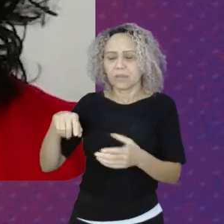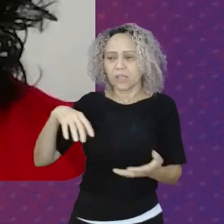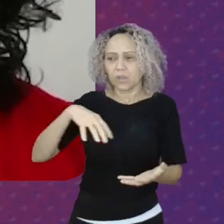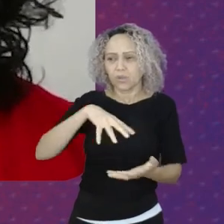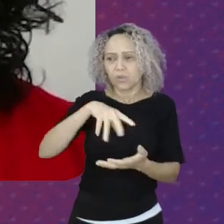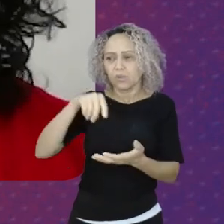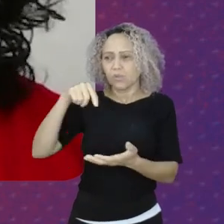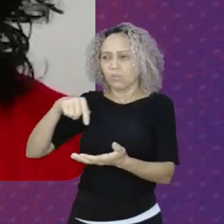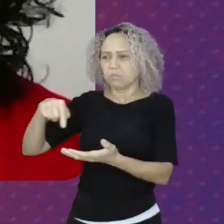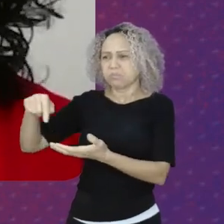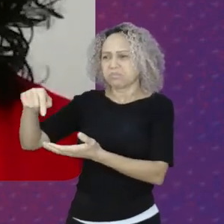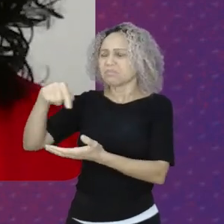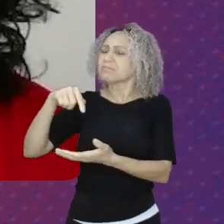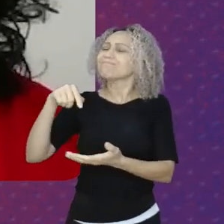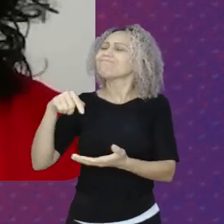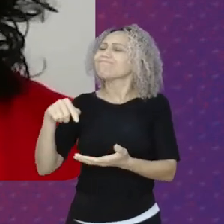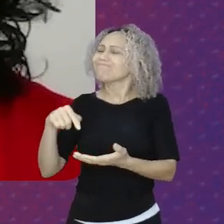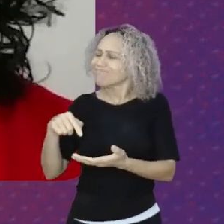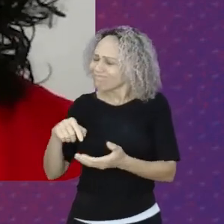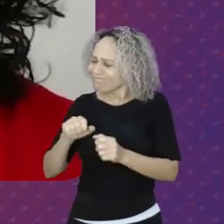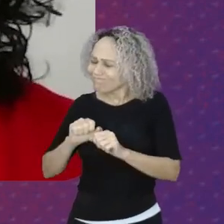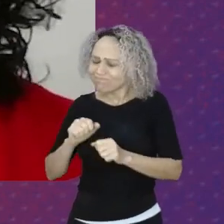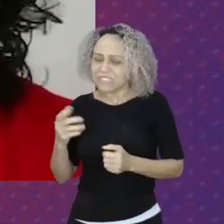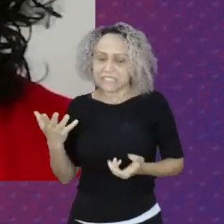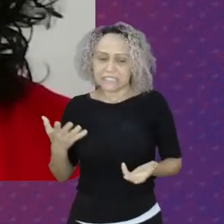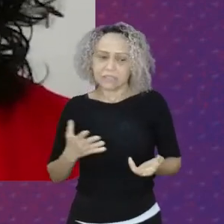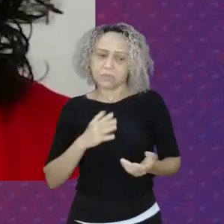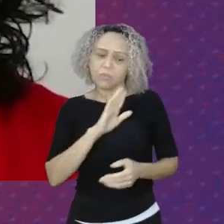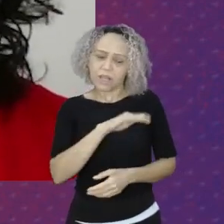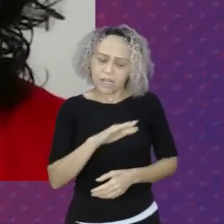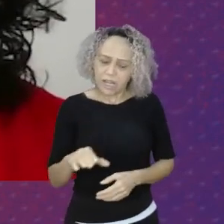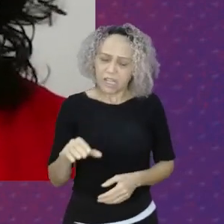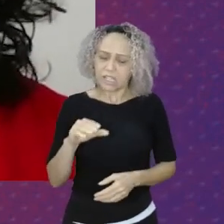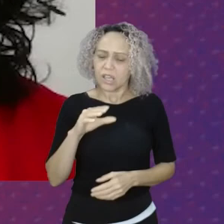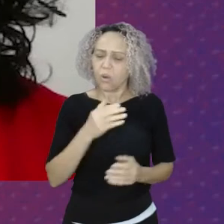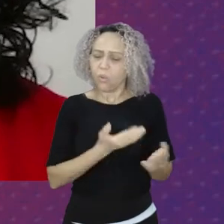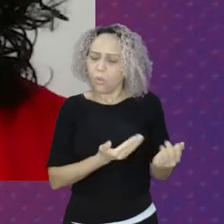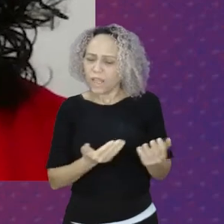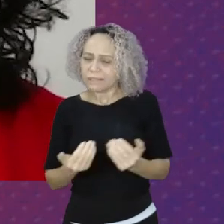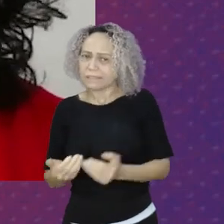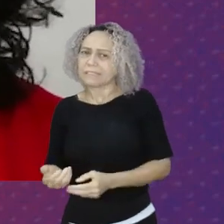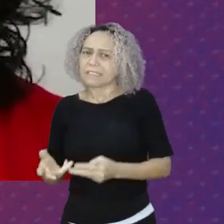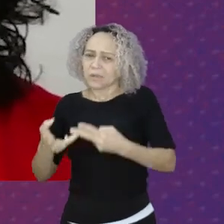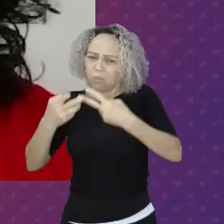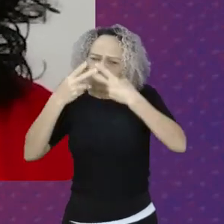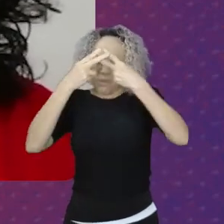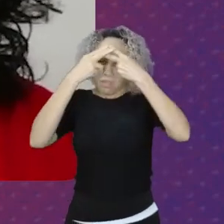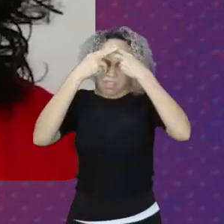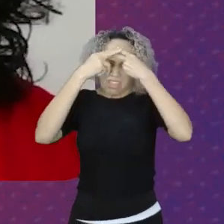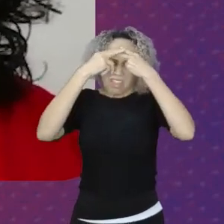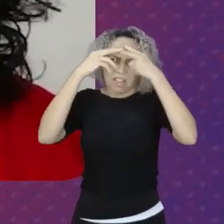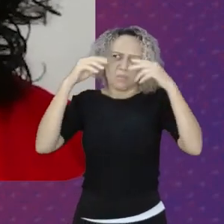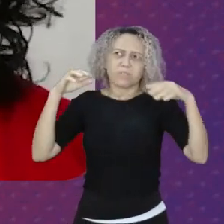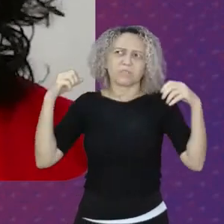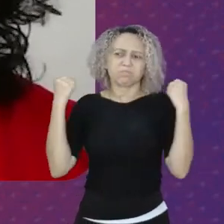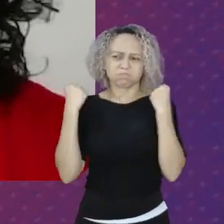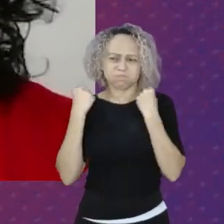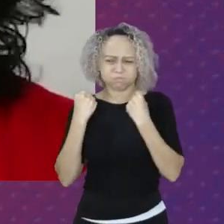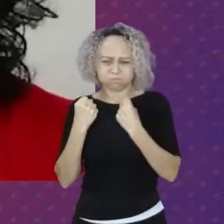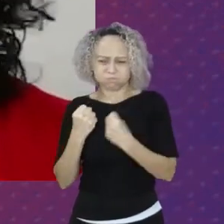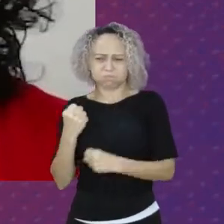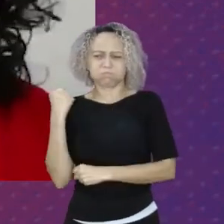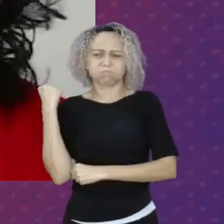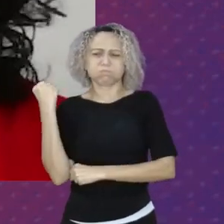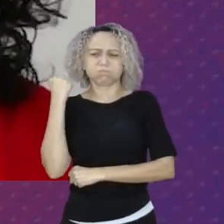ou um adolescente em grau ainda maior e pior. Isso sem falar que isso